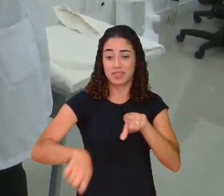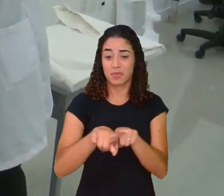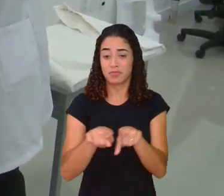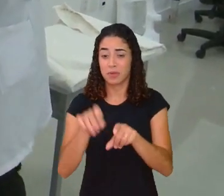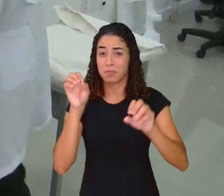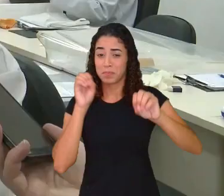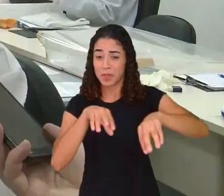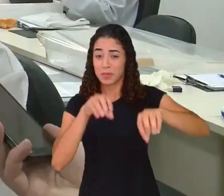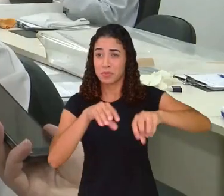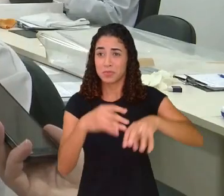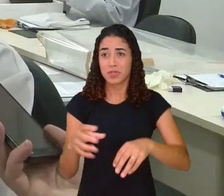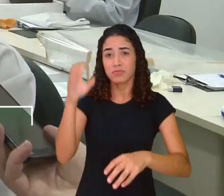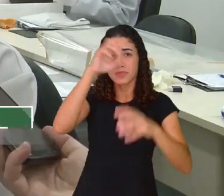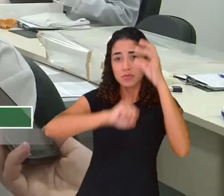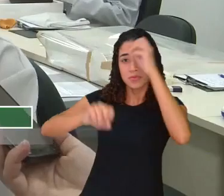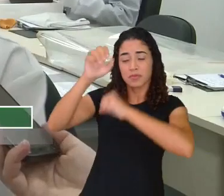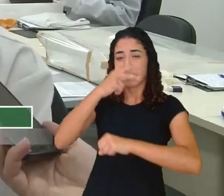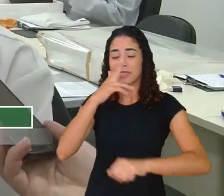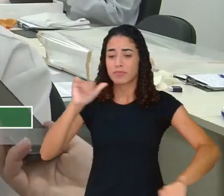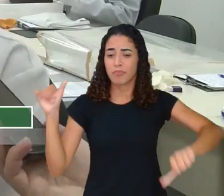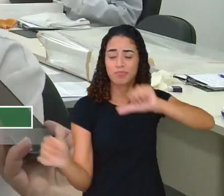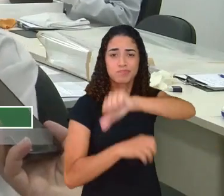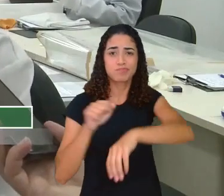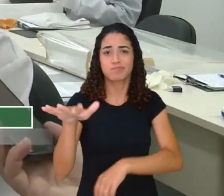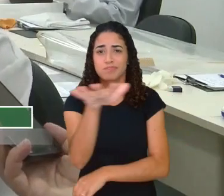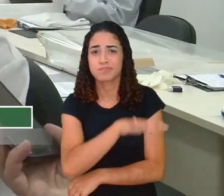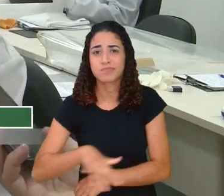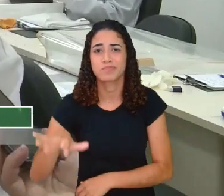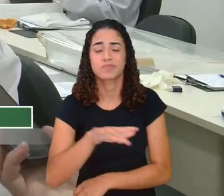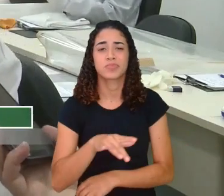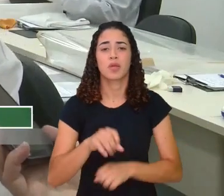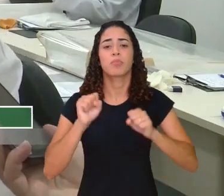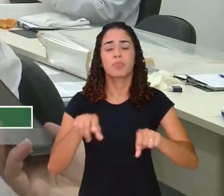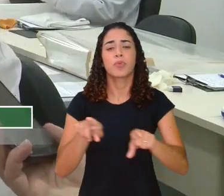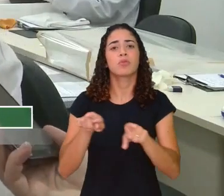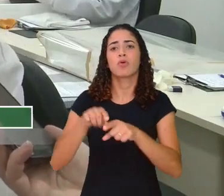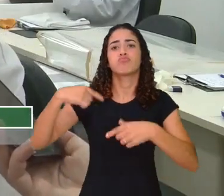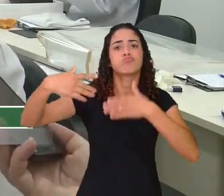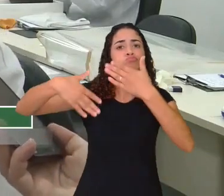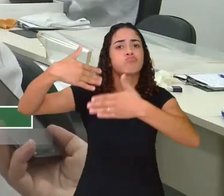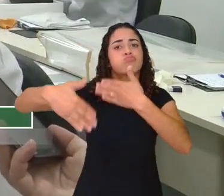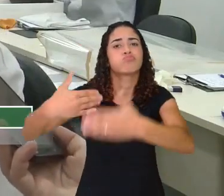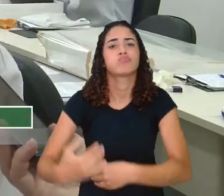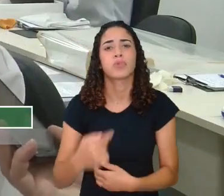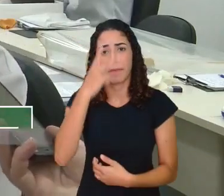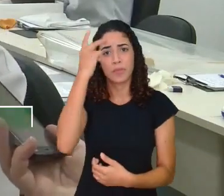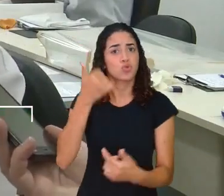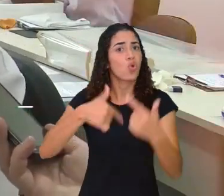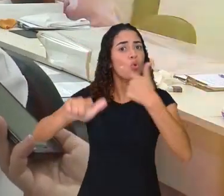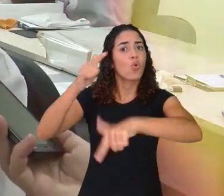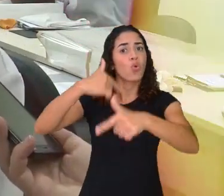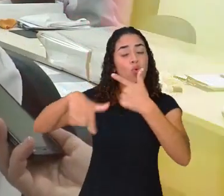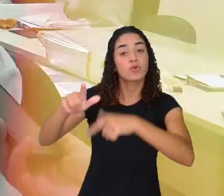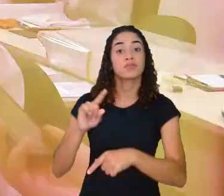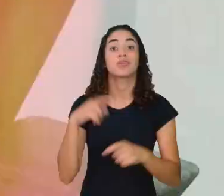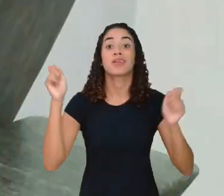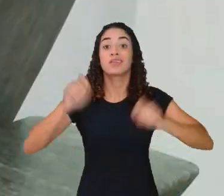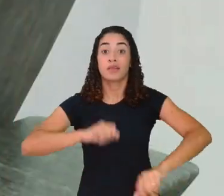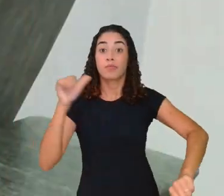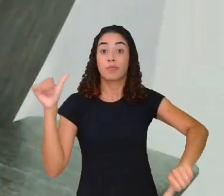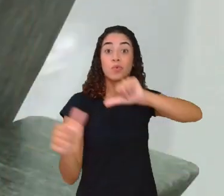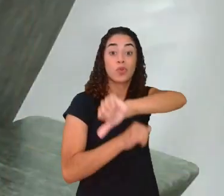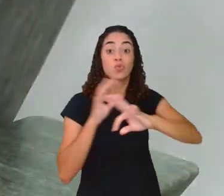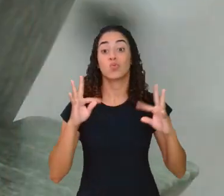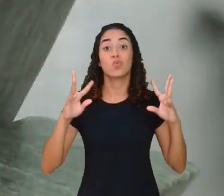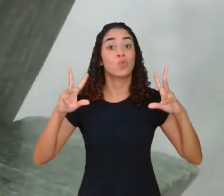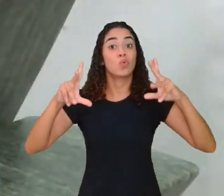você transforma todo o ambiente em que você está. Eles vão passar isso para adiante. Ao passar isso para outras pessoas, estamos mudando toda uma